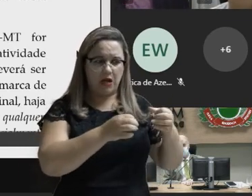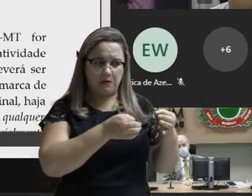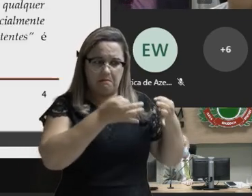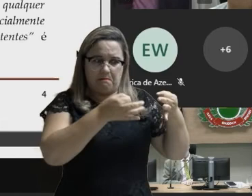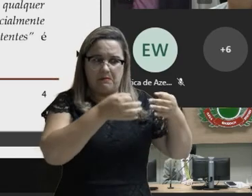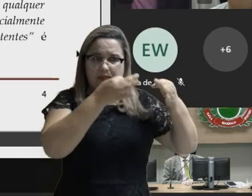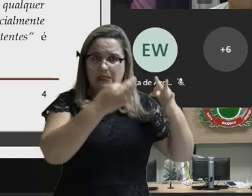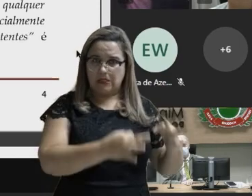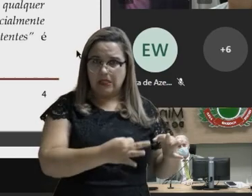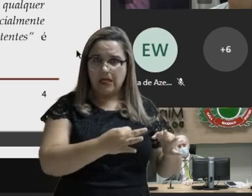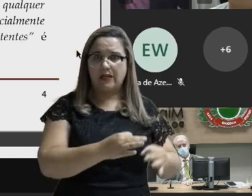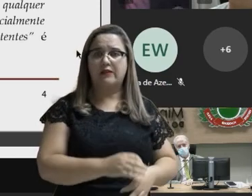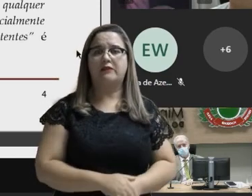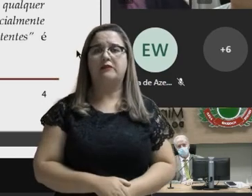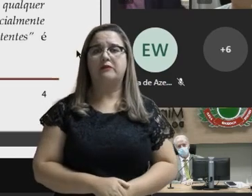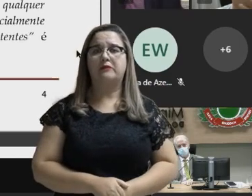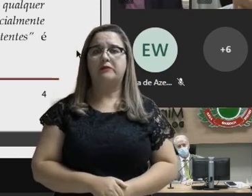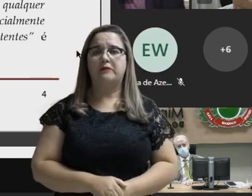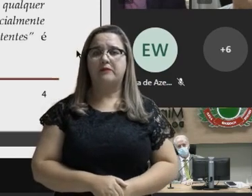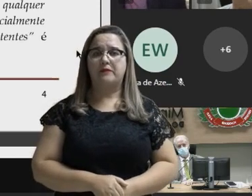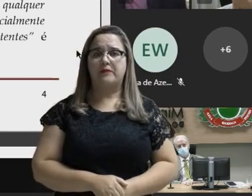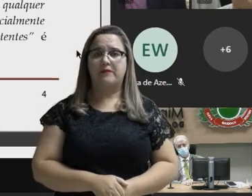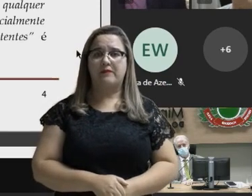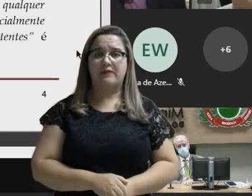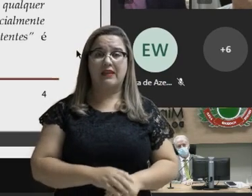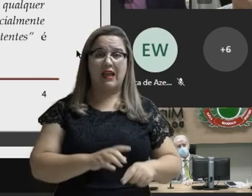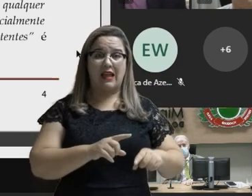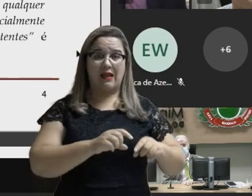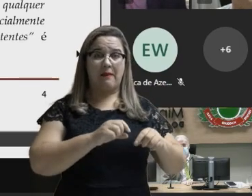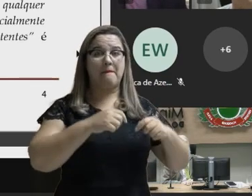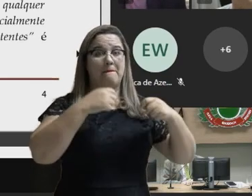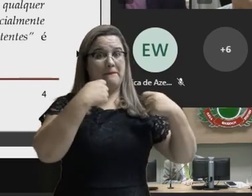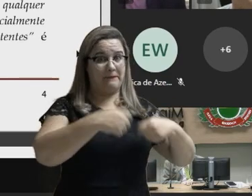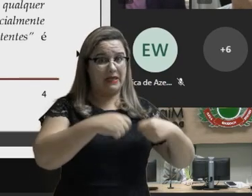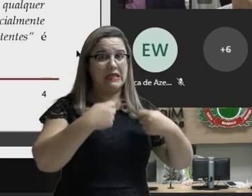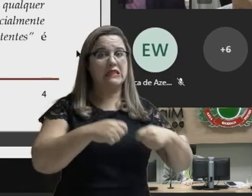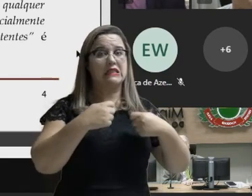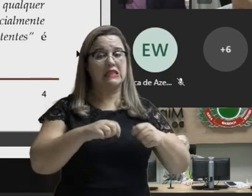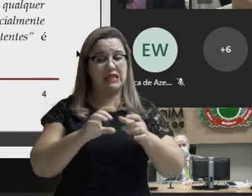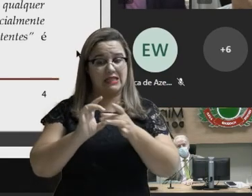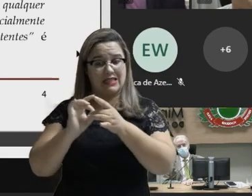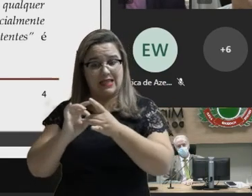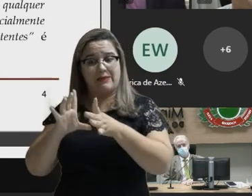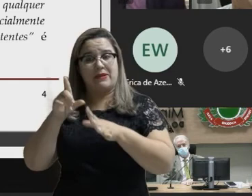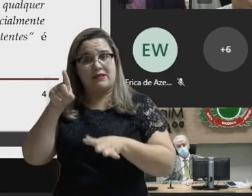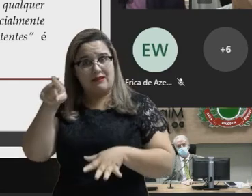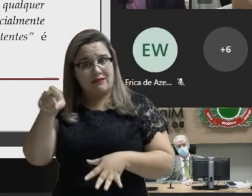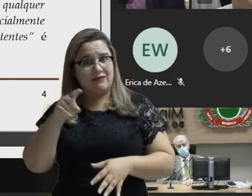indica que sim, sem o devido licenciamento ambiental, lavrando-se novo auto de